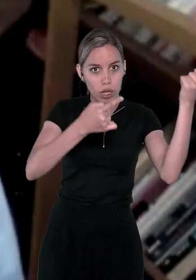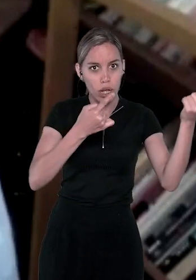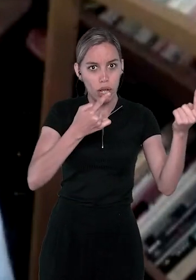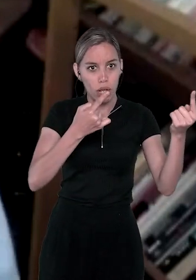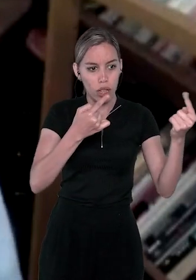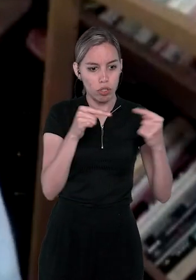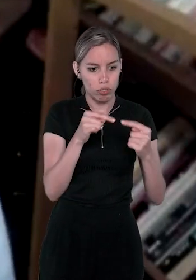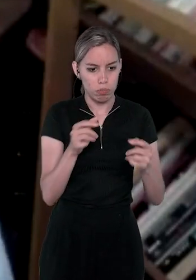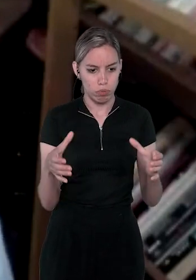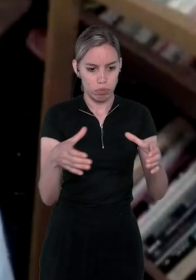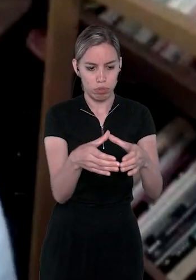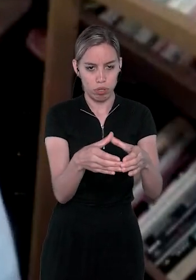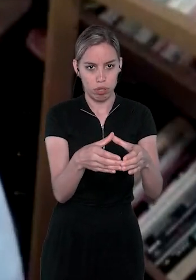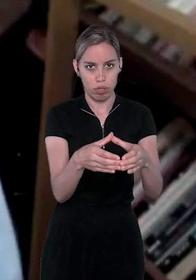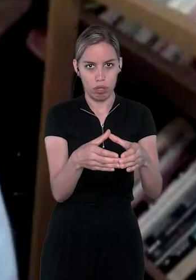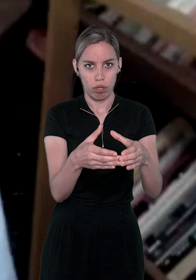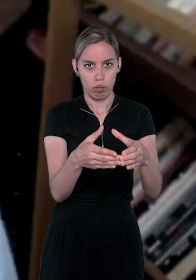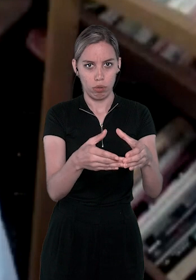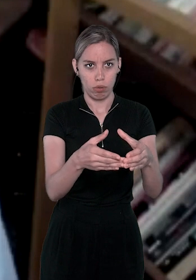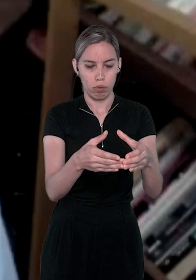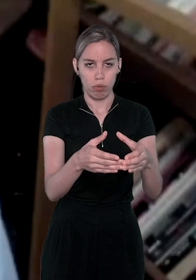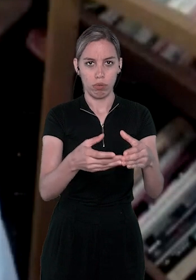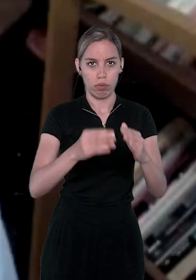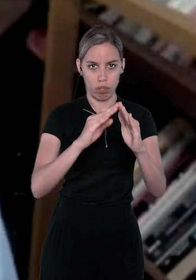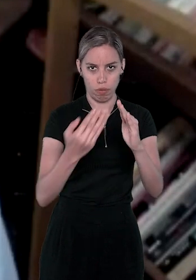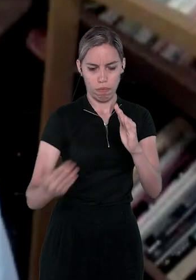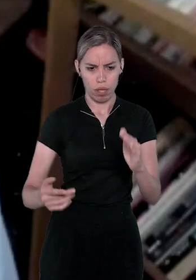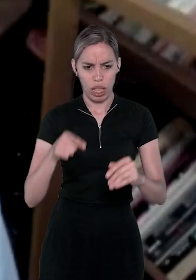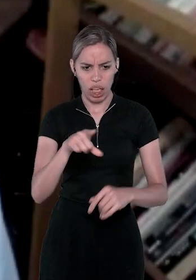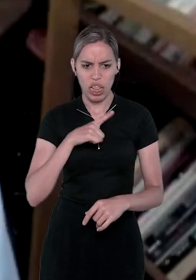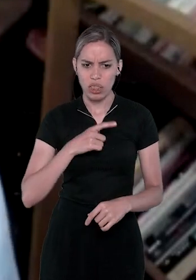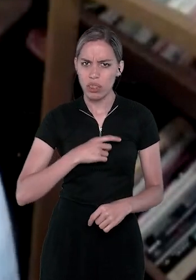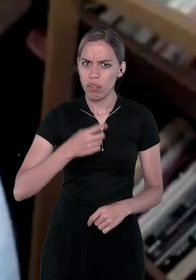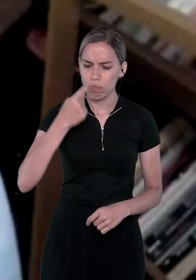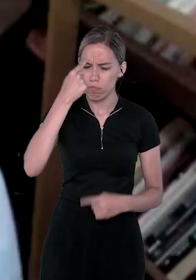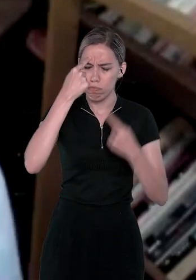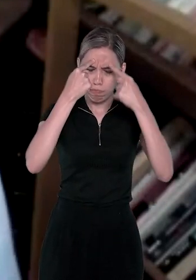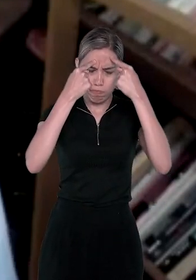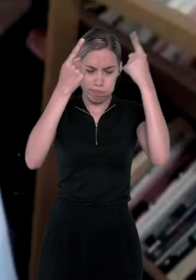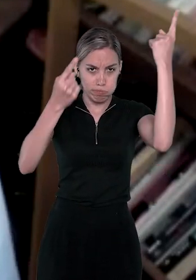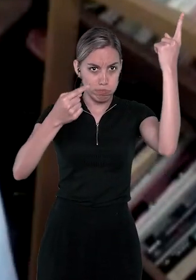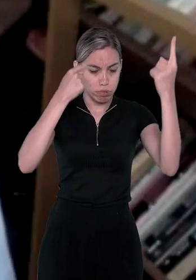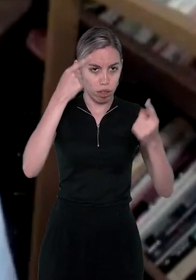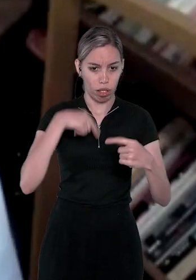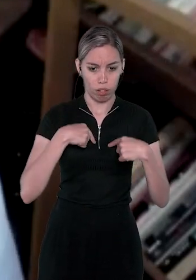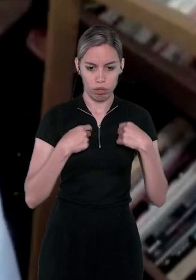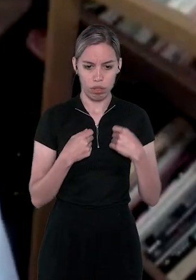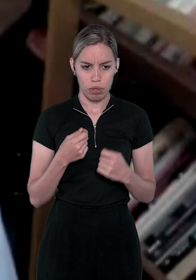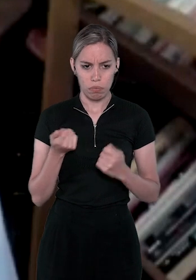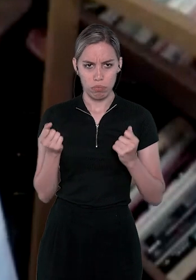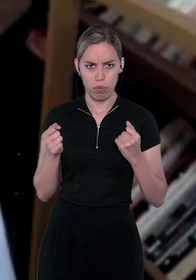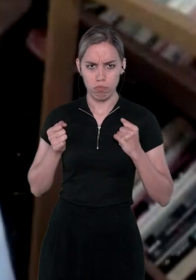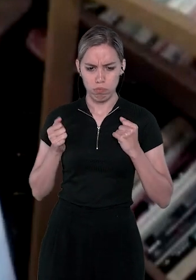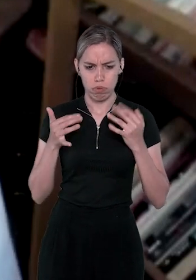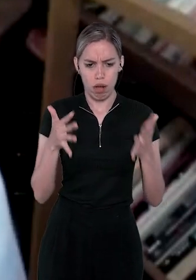das comunidades periféricas e da juventude negra, que se expressa no slam, que se